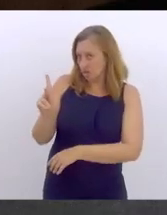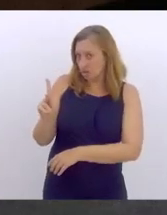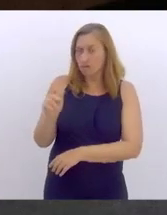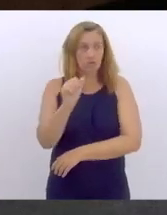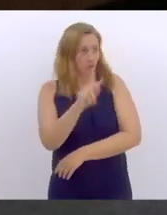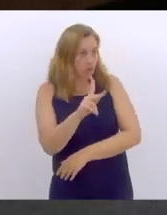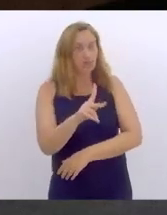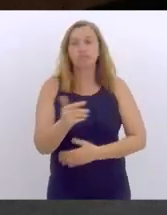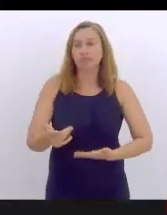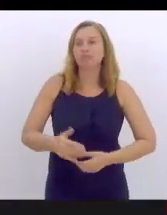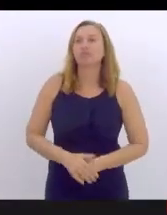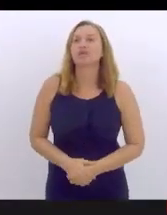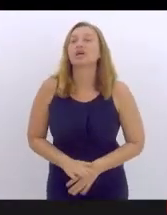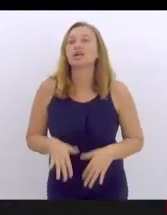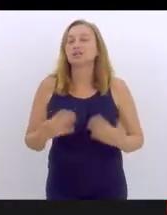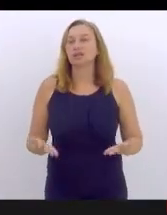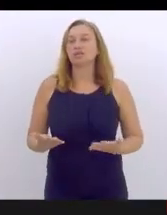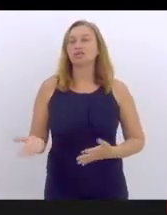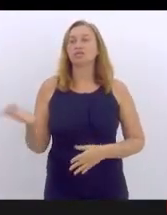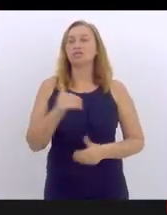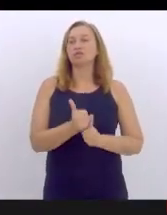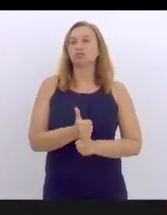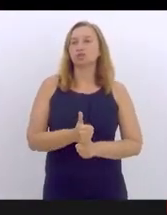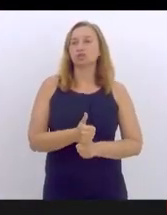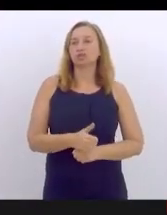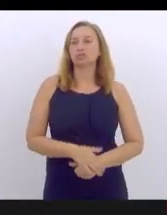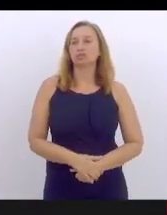Ok. Então vamos ao substitutivo.